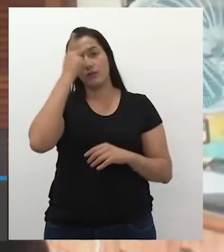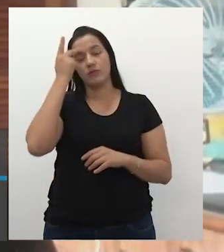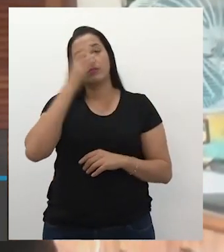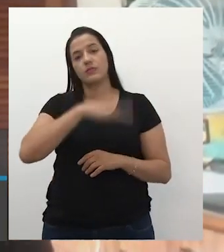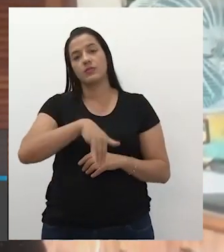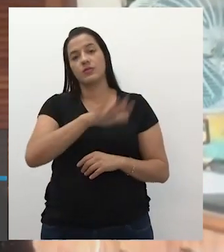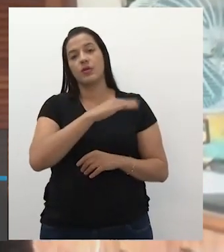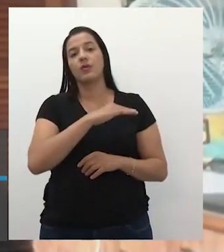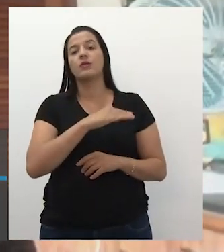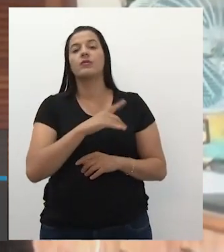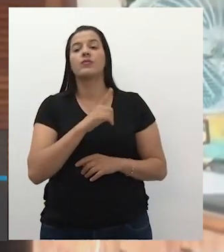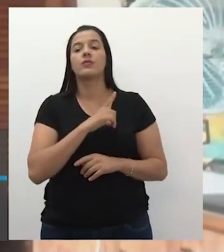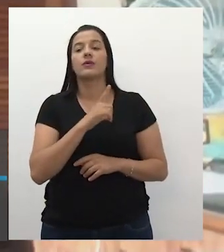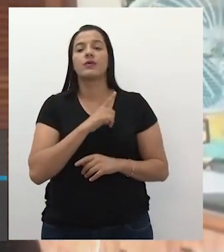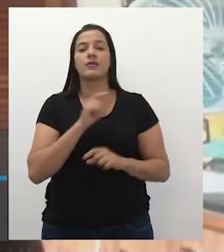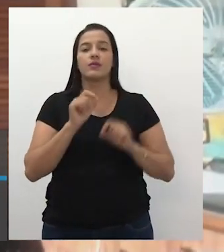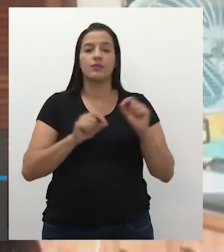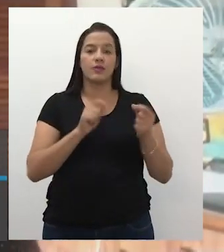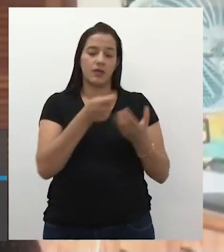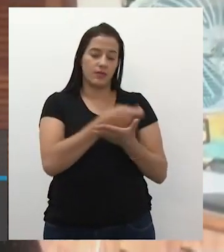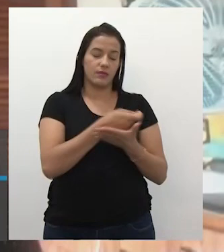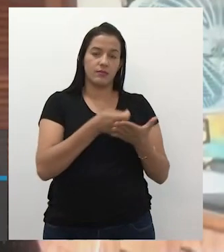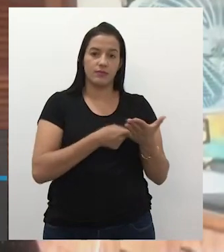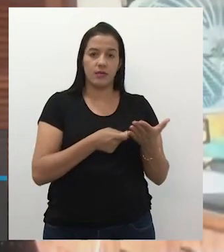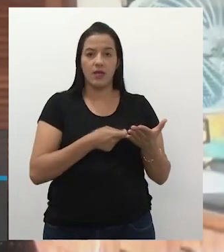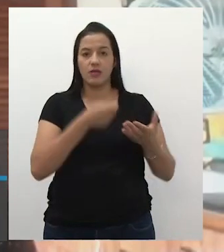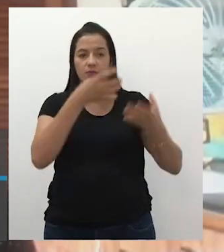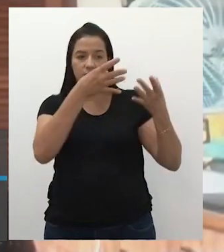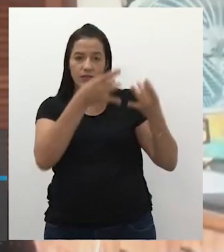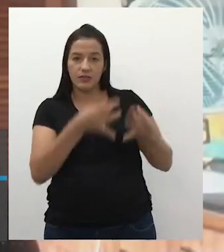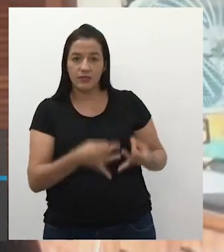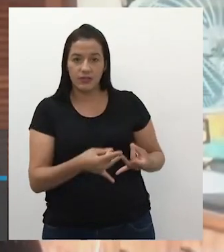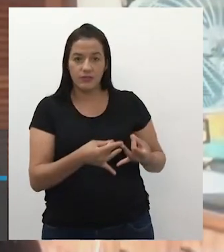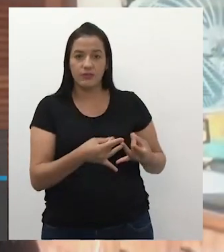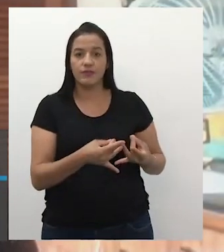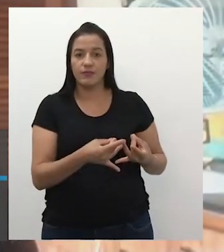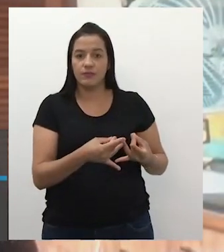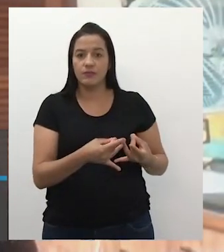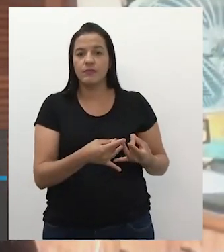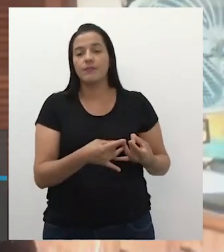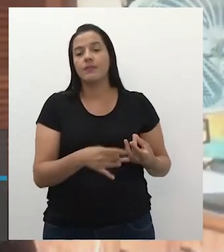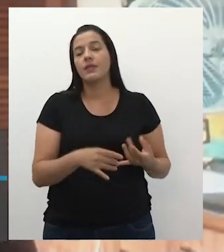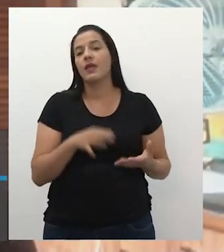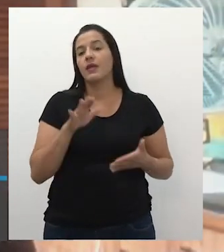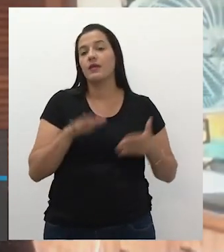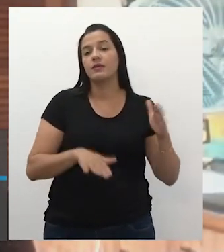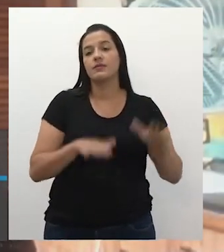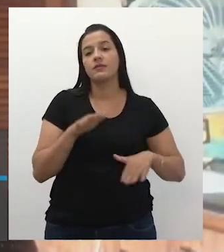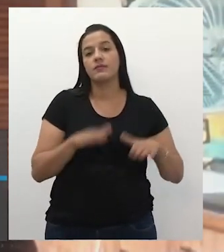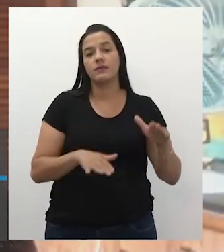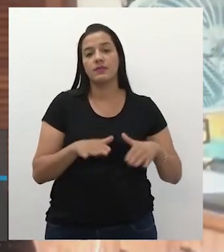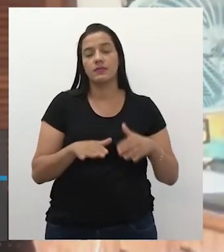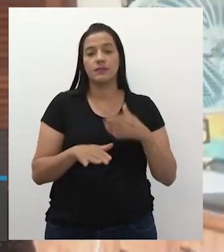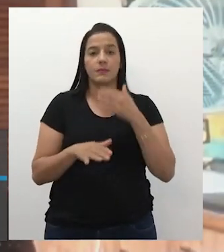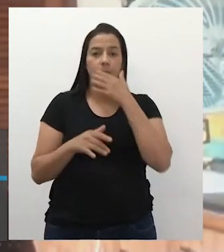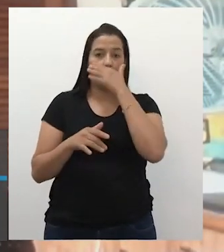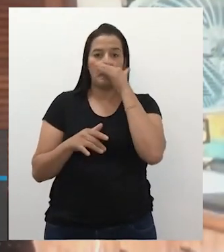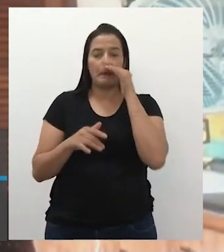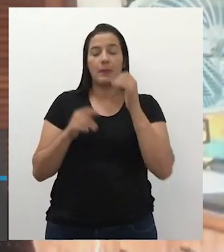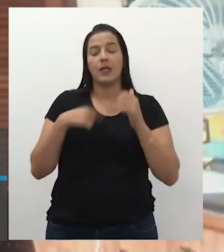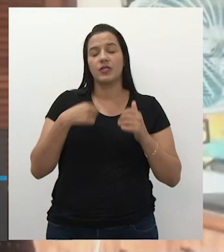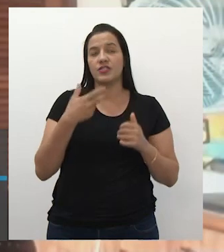o exercício da linguagem descritiva. Porque, às vezes, se a gente tem muita pressa de dar